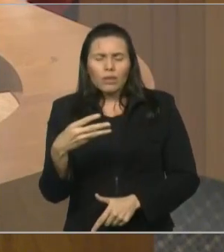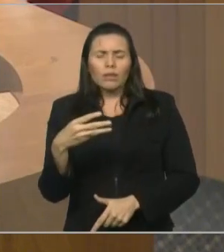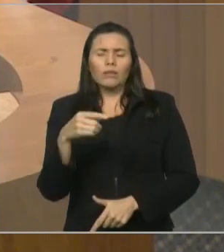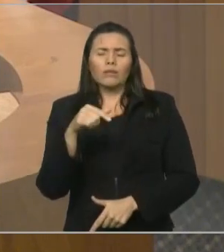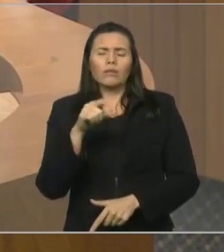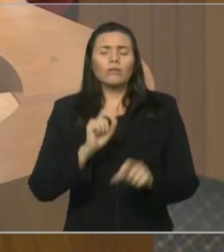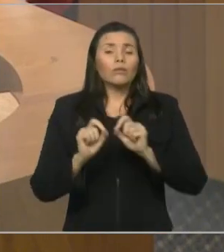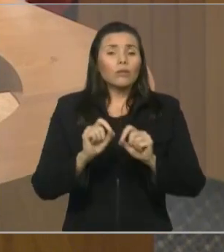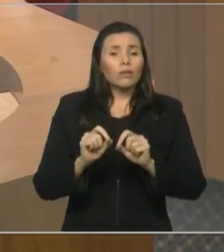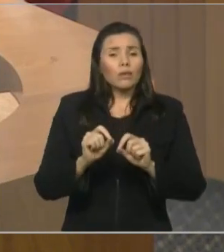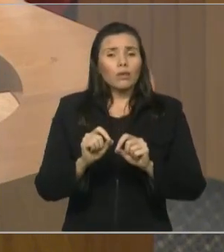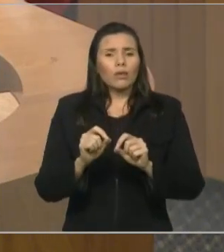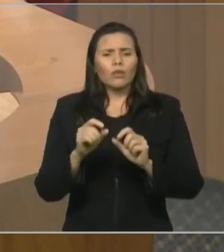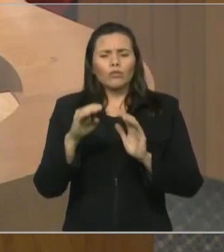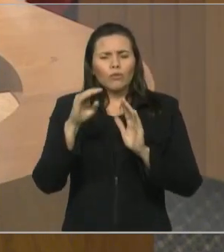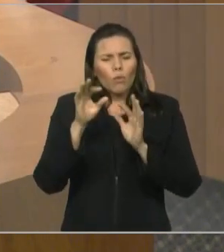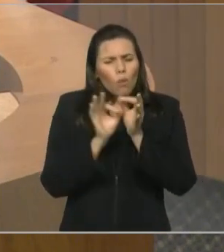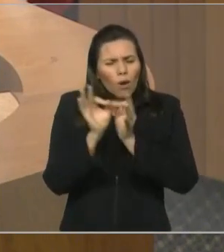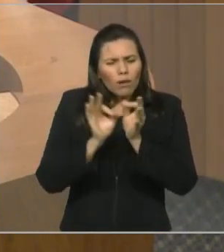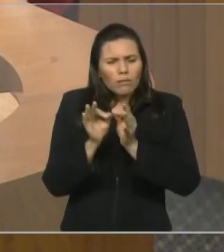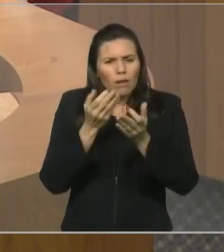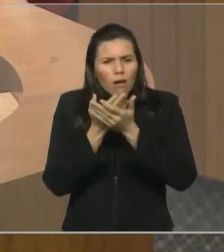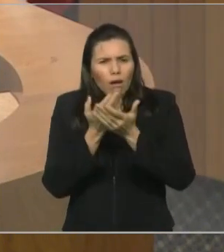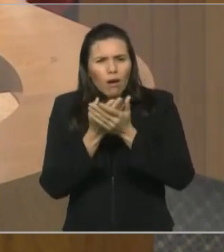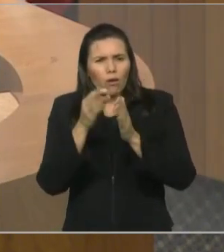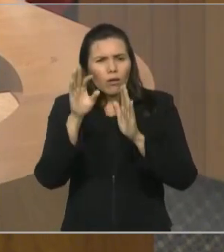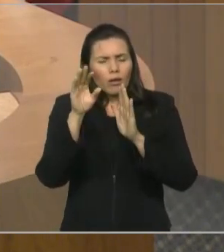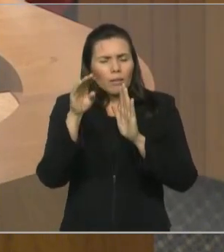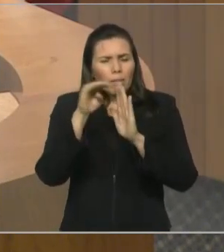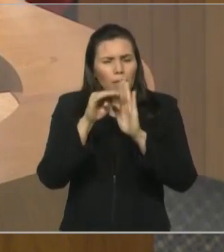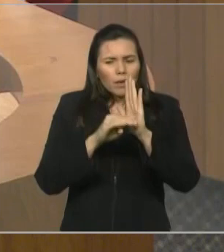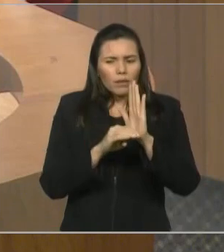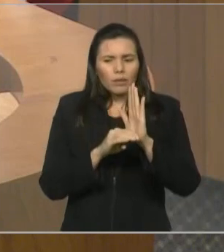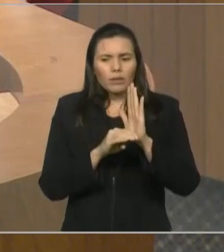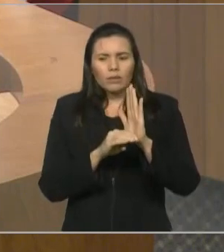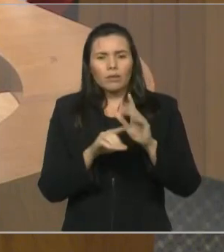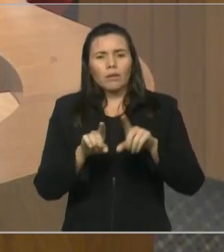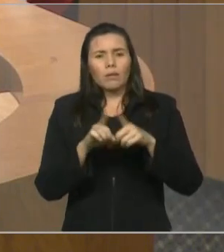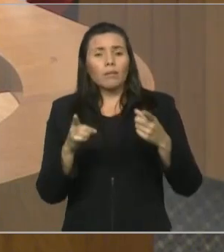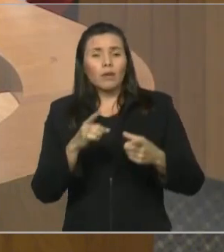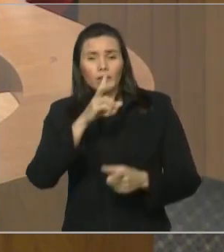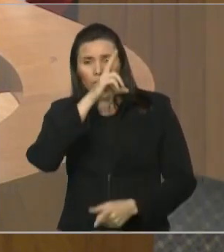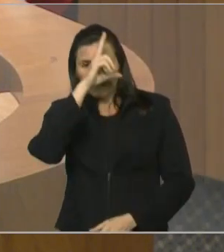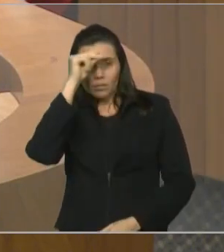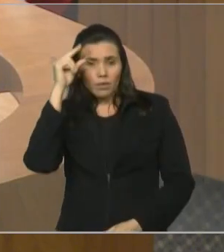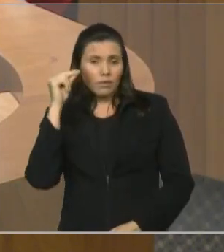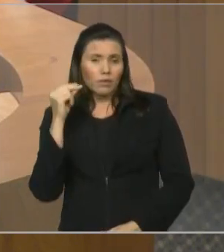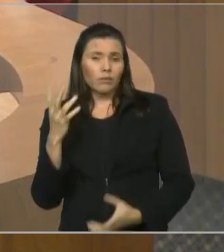de trabalho dos professores. E o aumento desta carga de trabalho